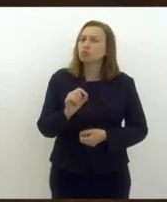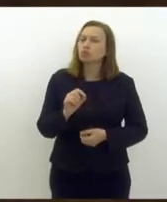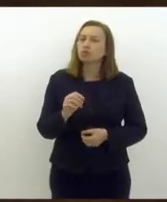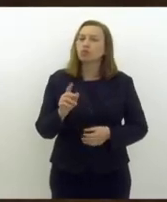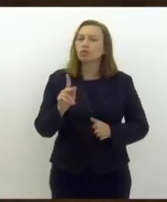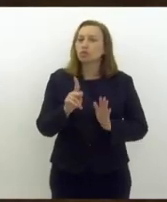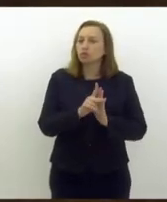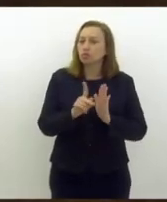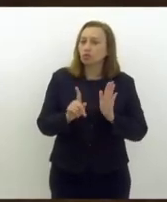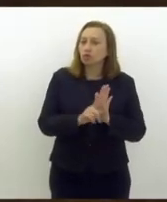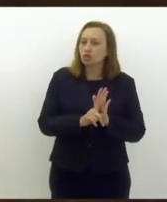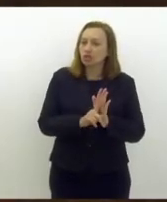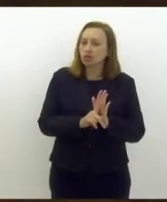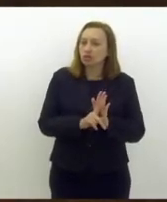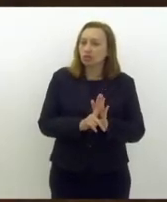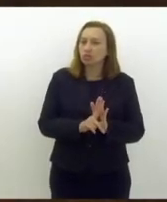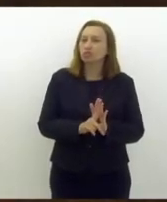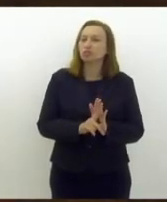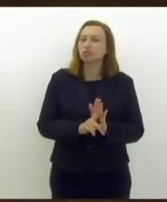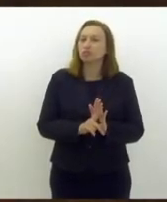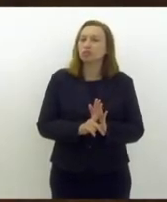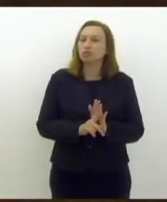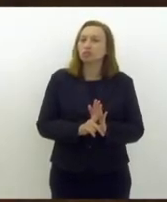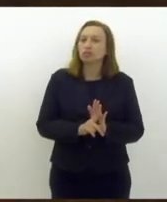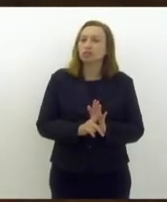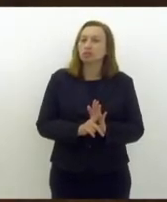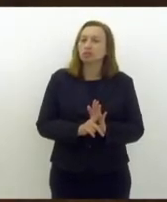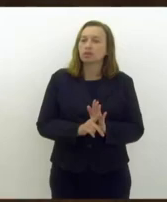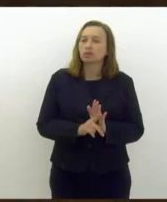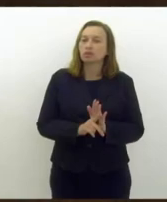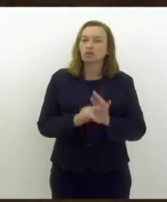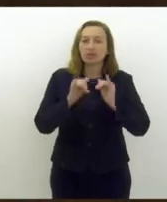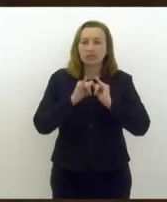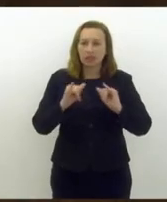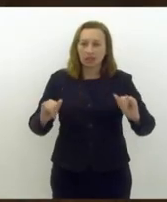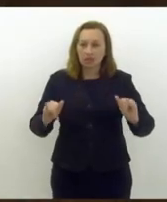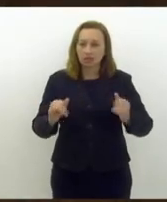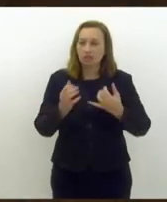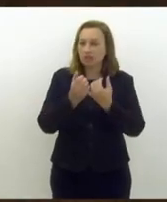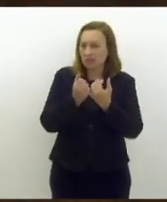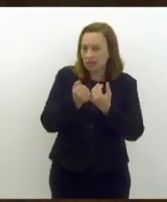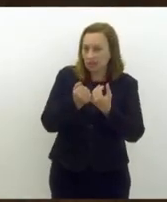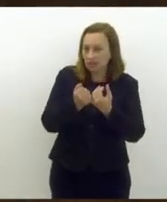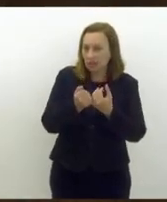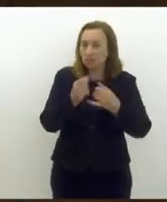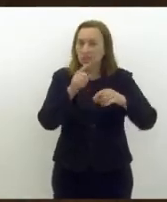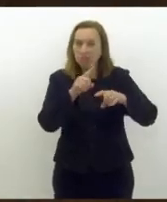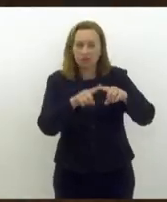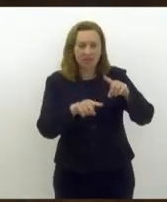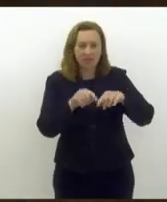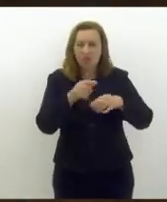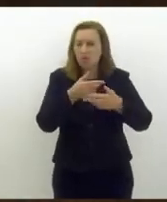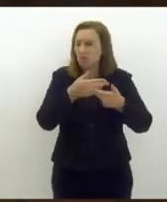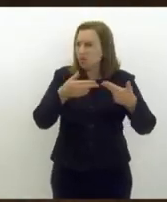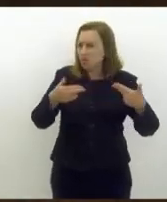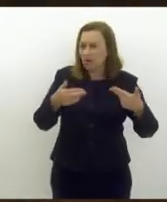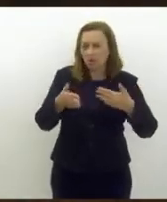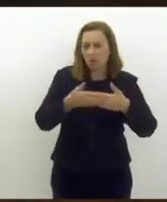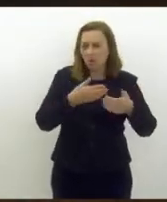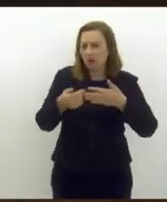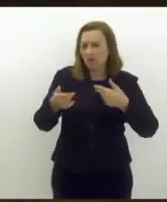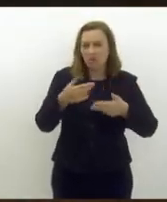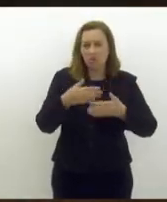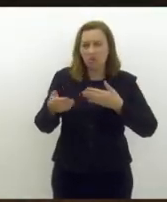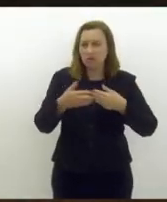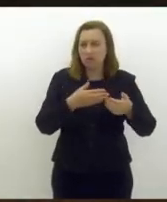projetos que versam sobre declaração de patrimônio imaterial qualquer questão que não seja relacionada